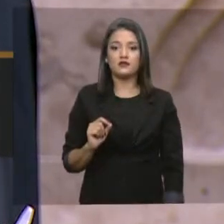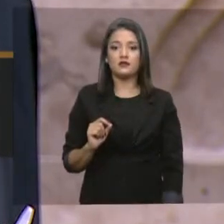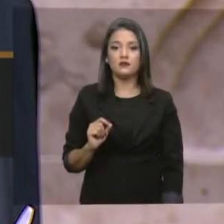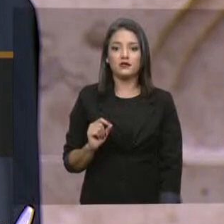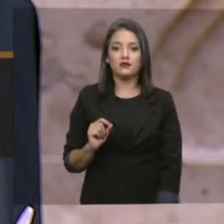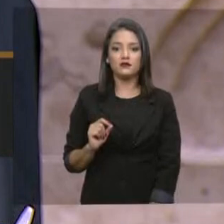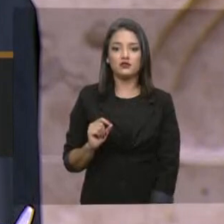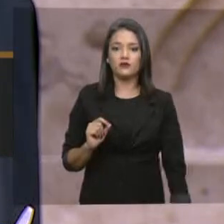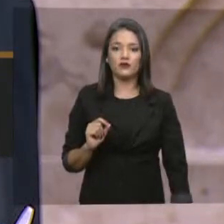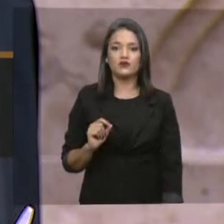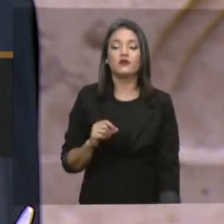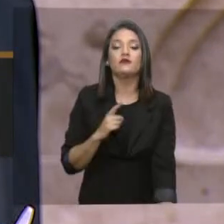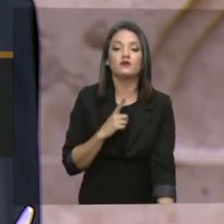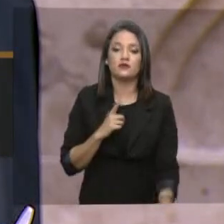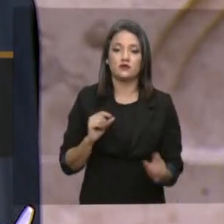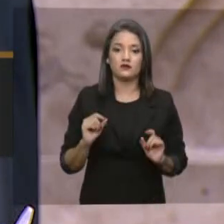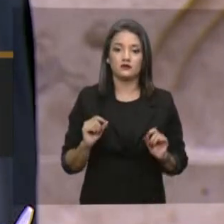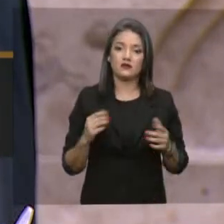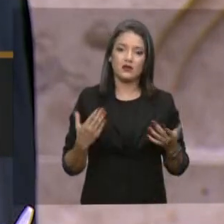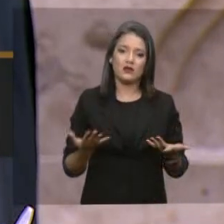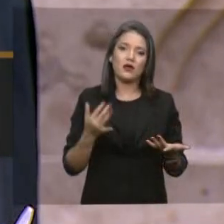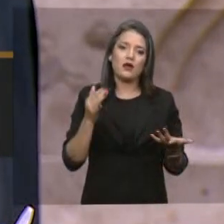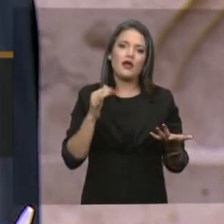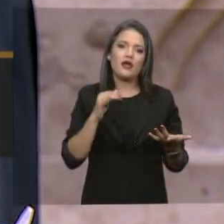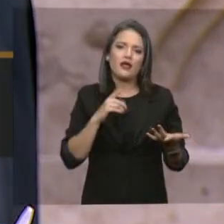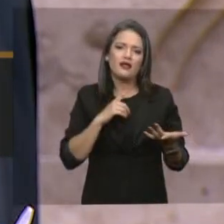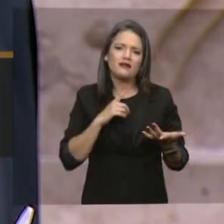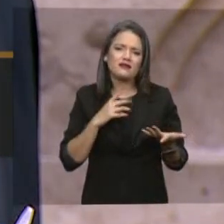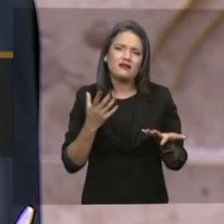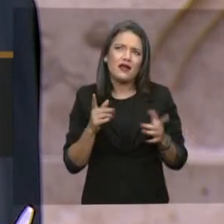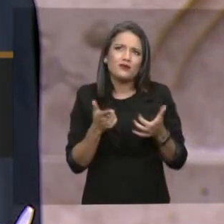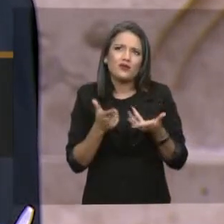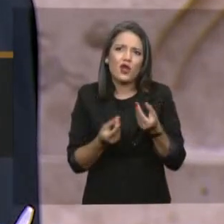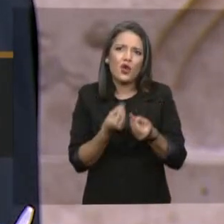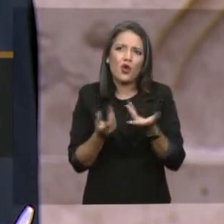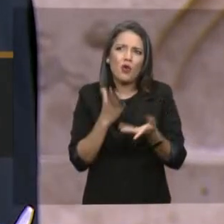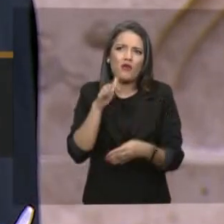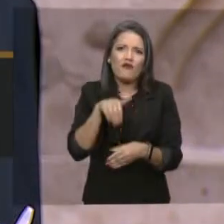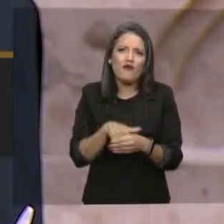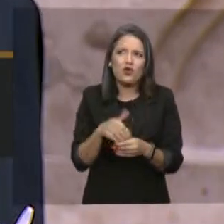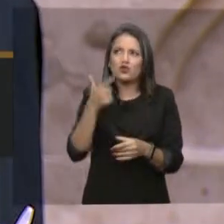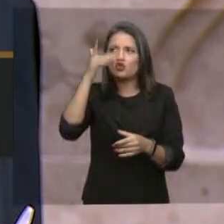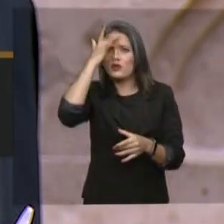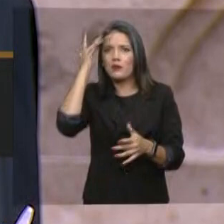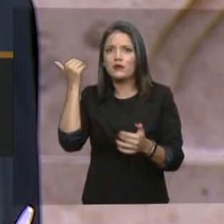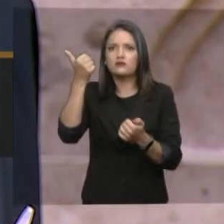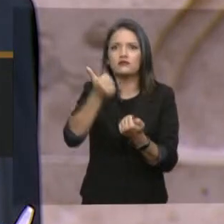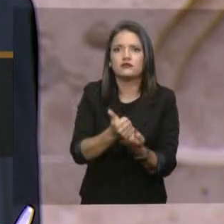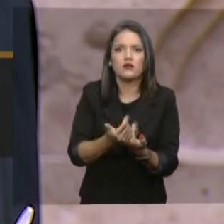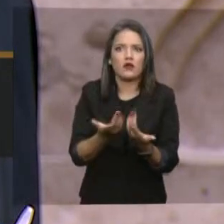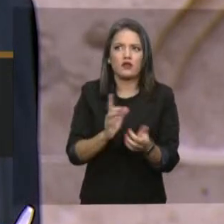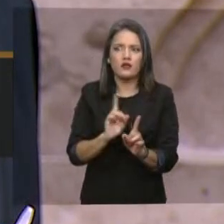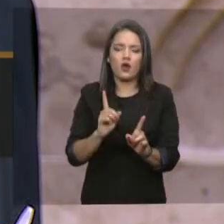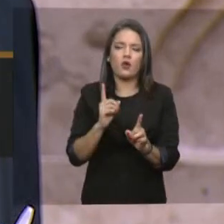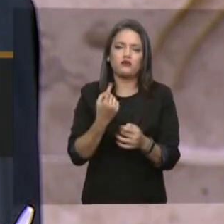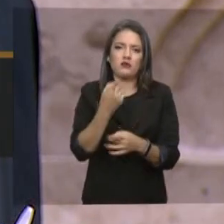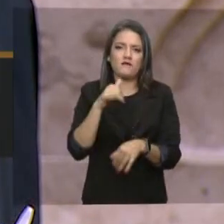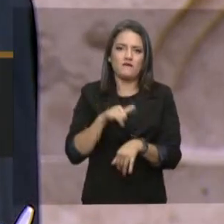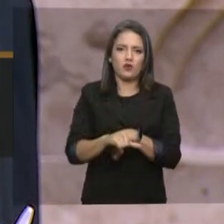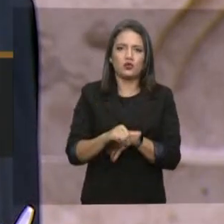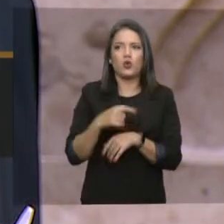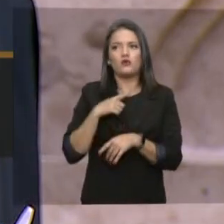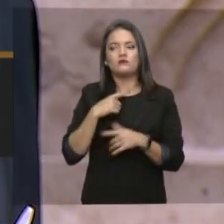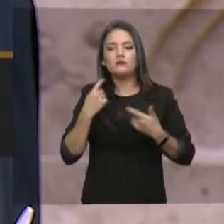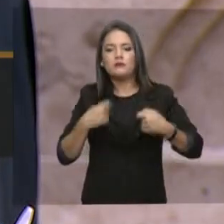suspensão, licença, vaga, exemplo e graça, não é possível colher voto de outro integrante do colégio